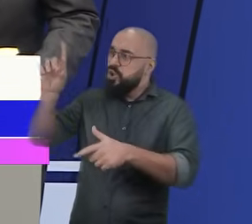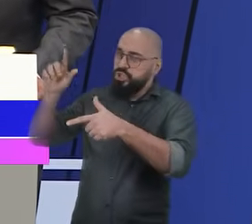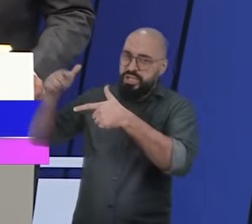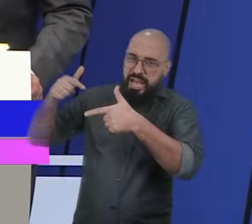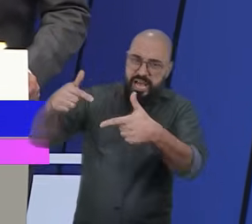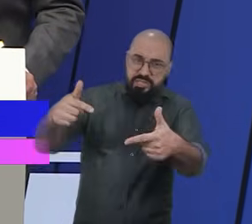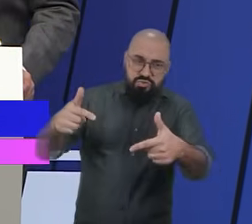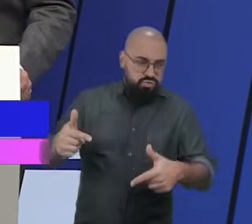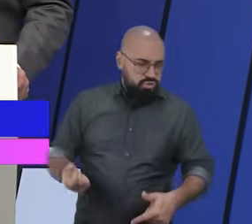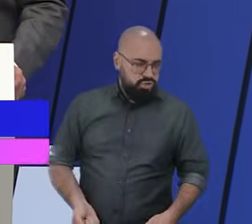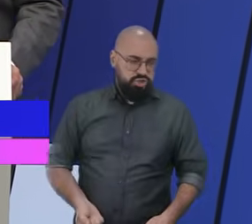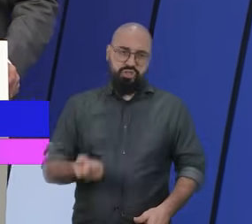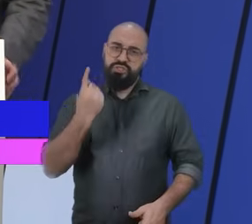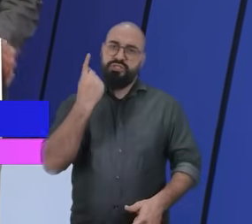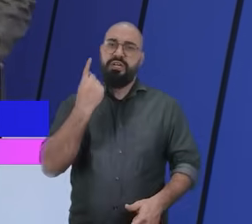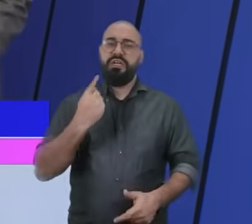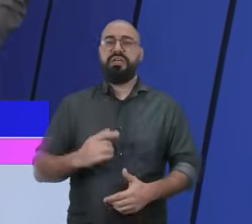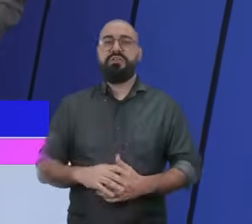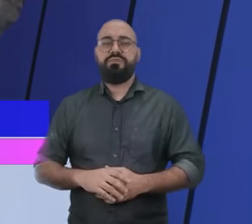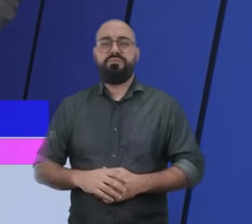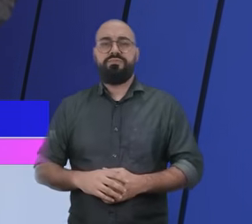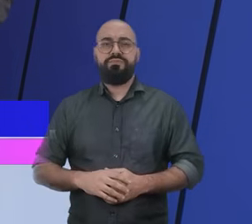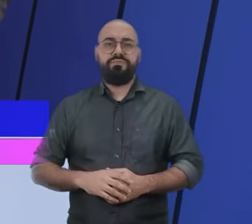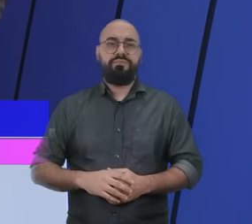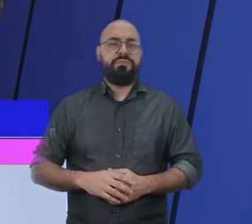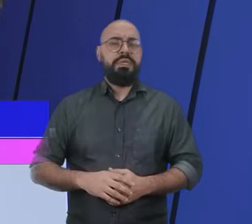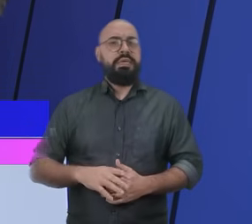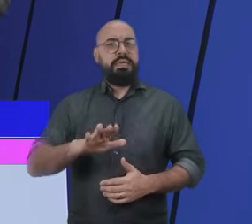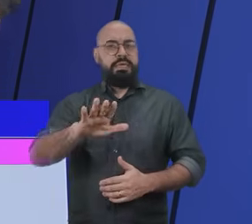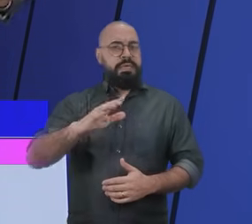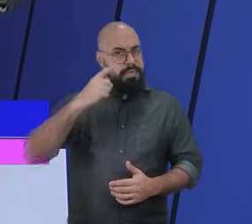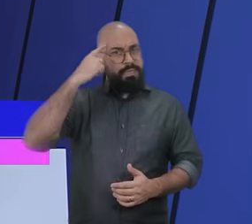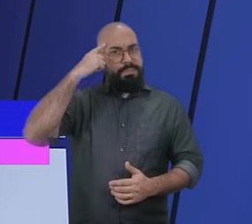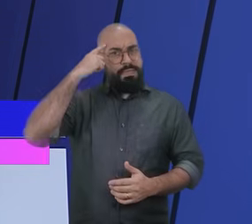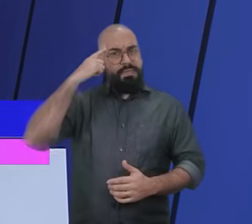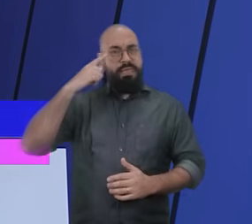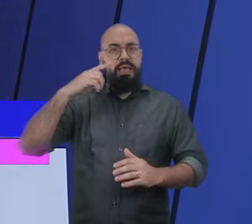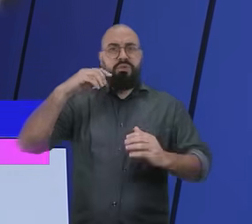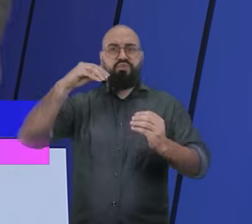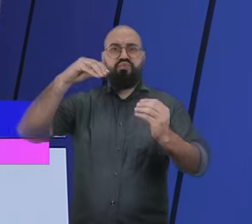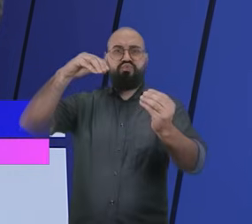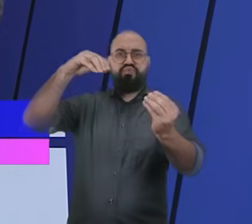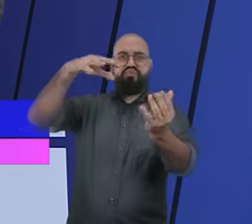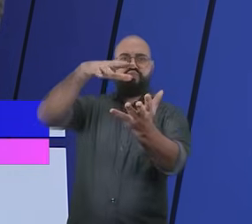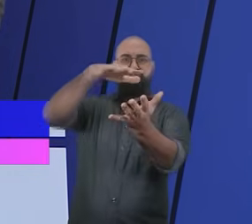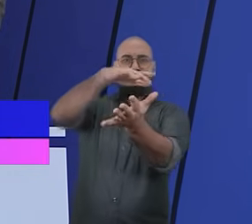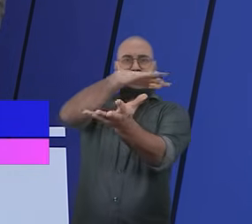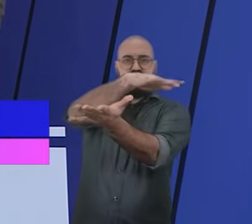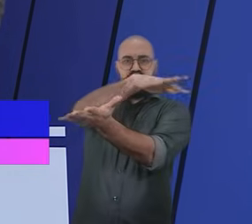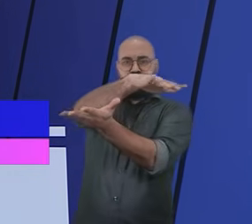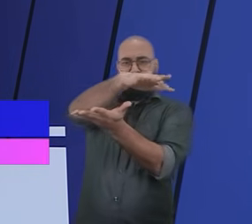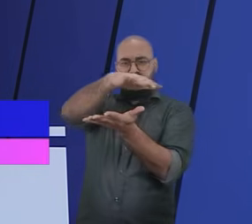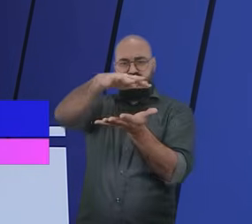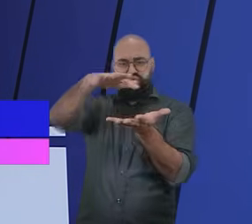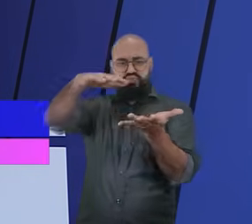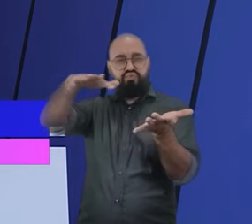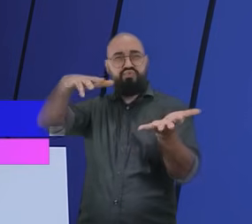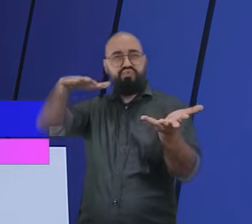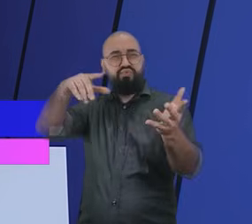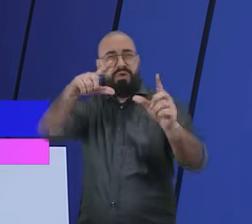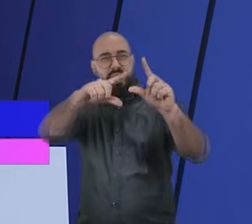Deus. Quando você para pensar no universo,